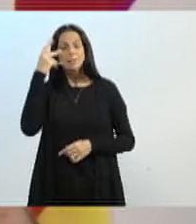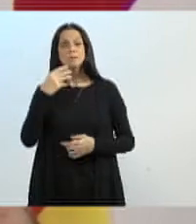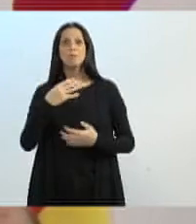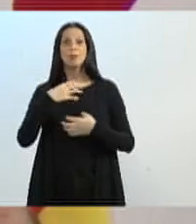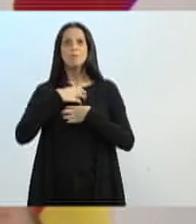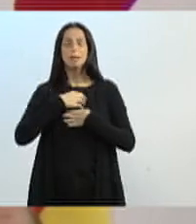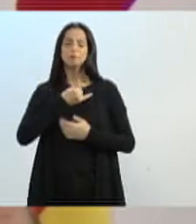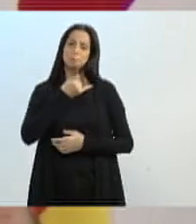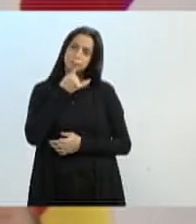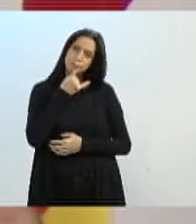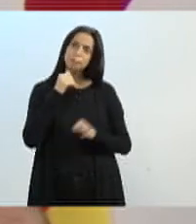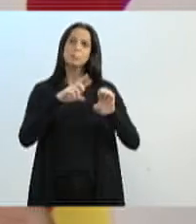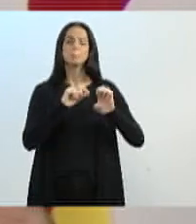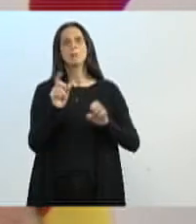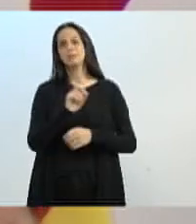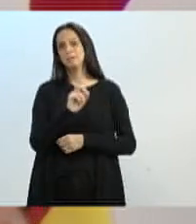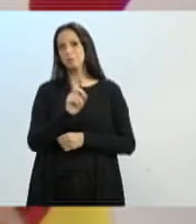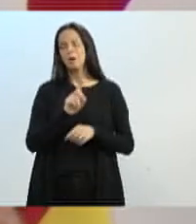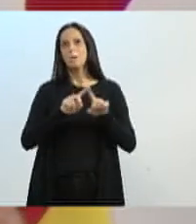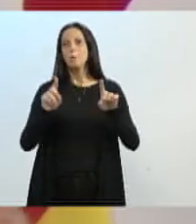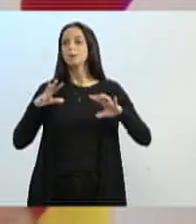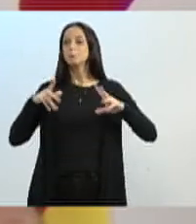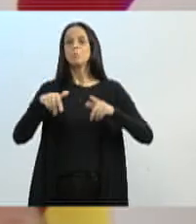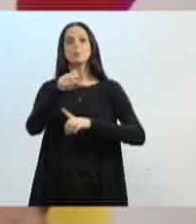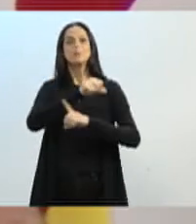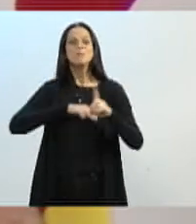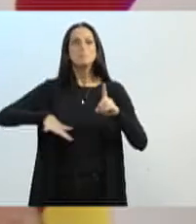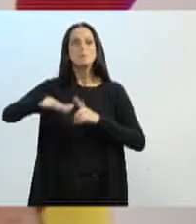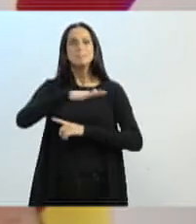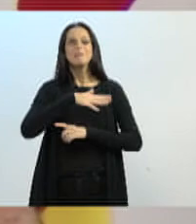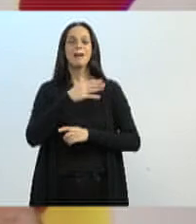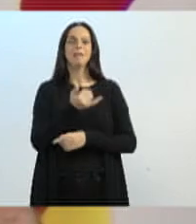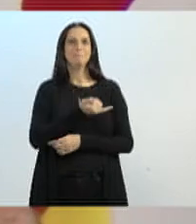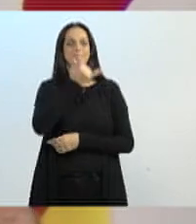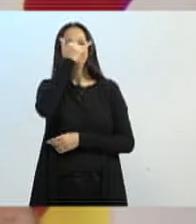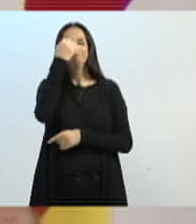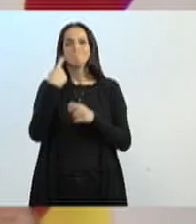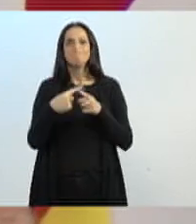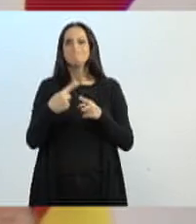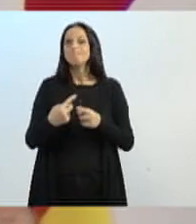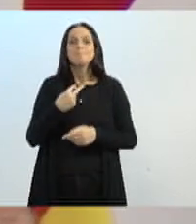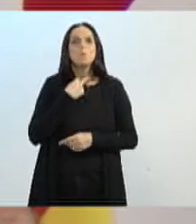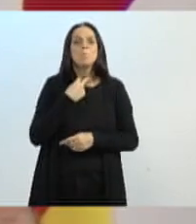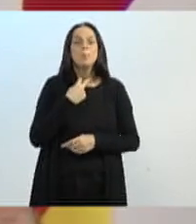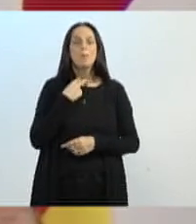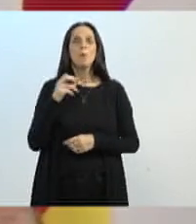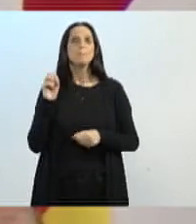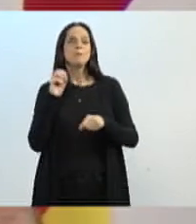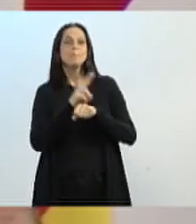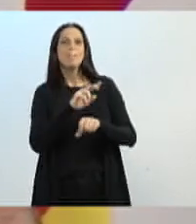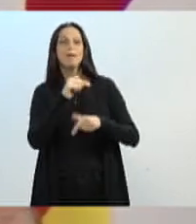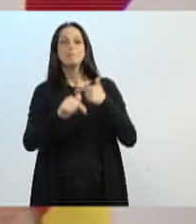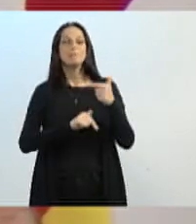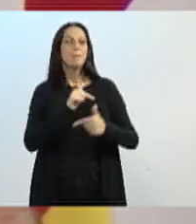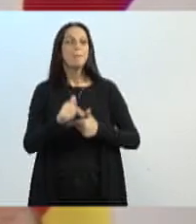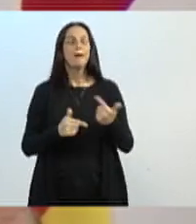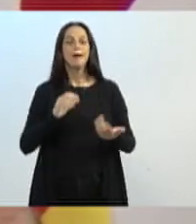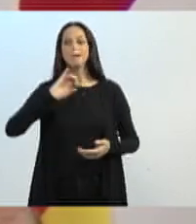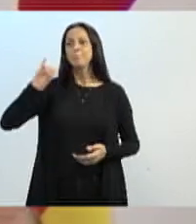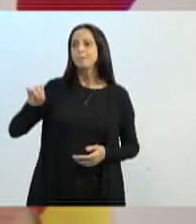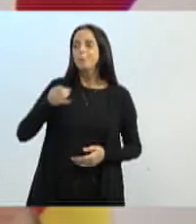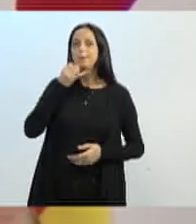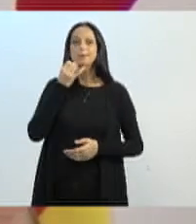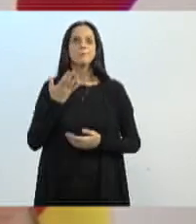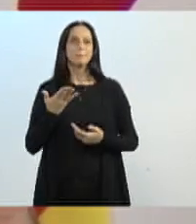toda a sociedade blumenauense, que não poderá contar com as oportunidades profissionais que seriam